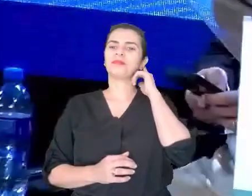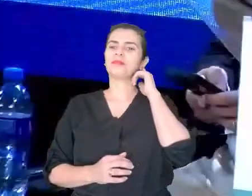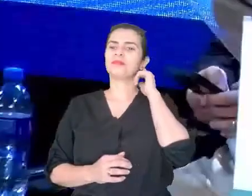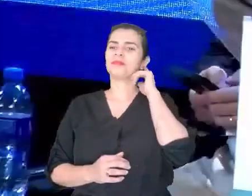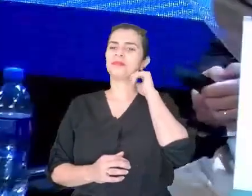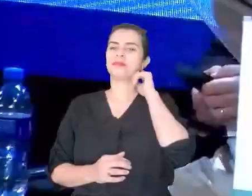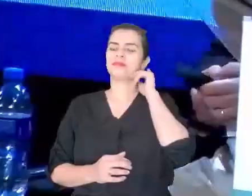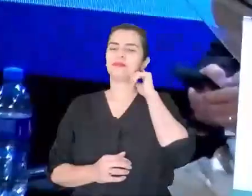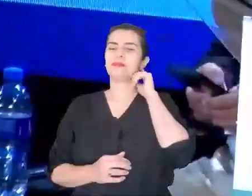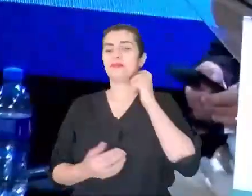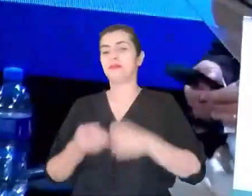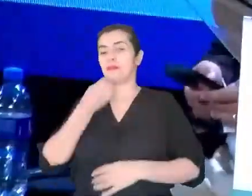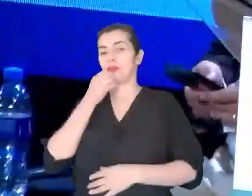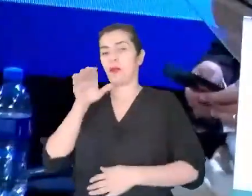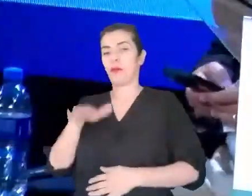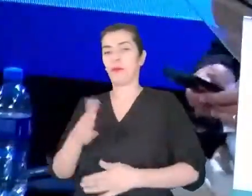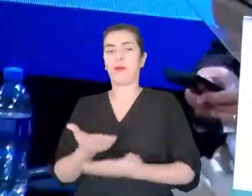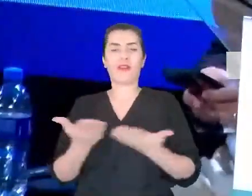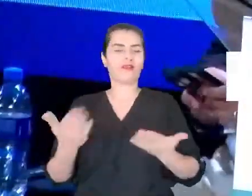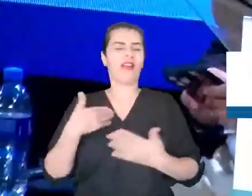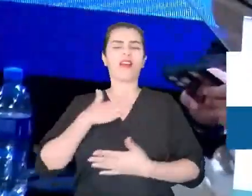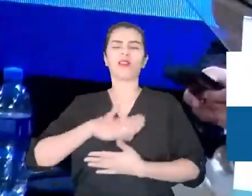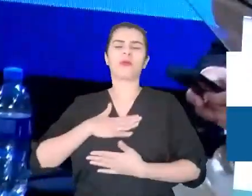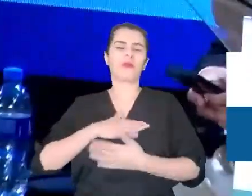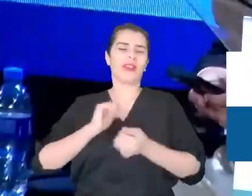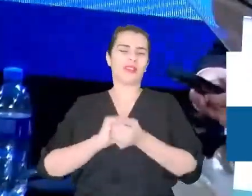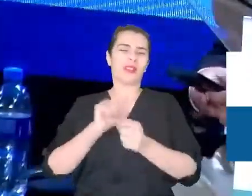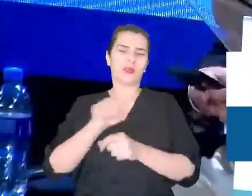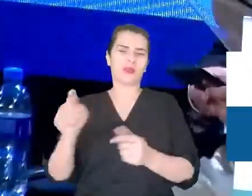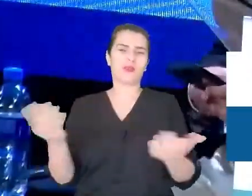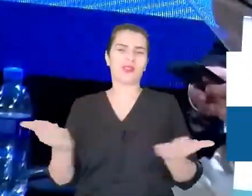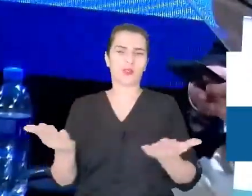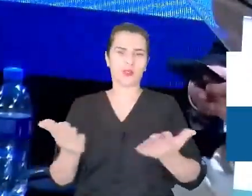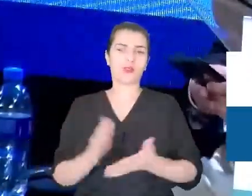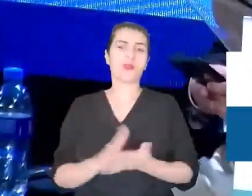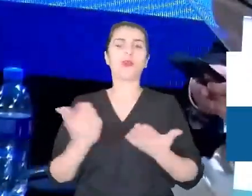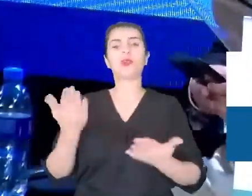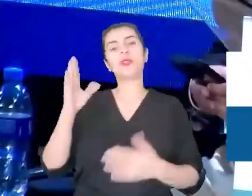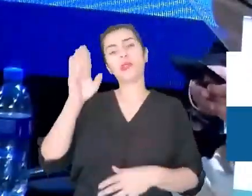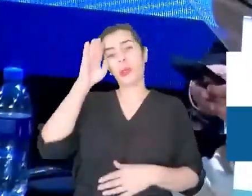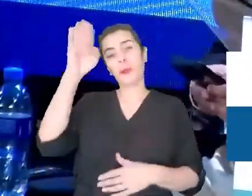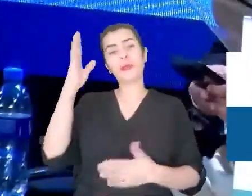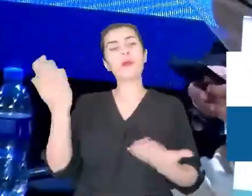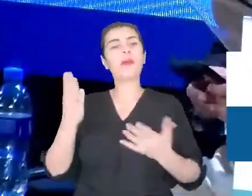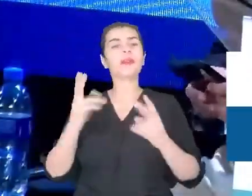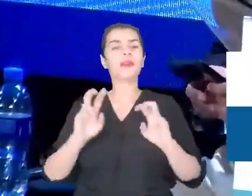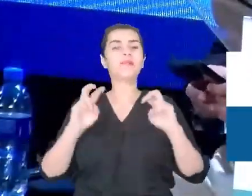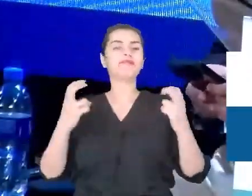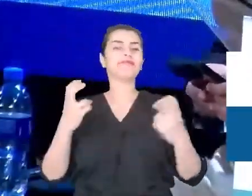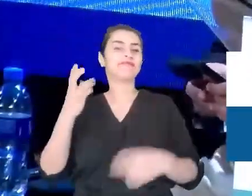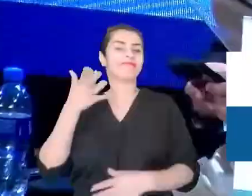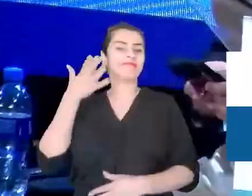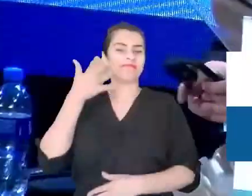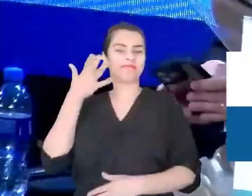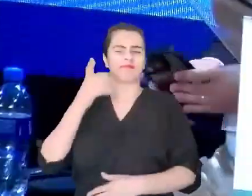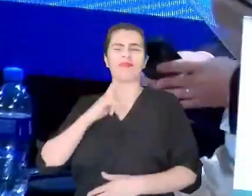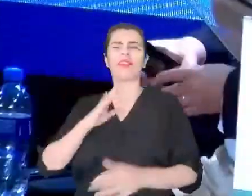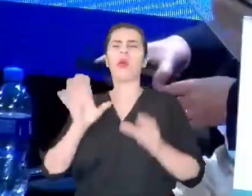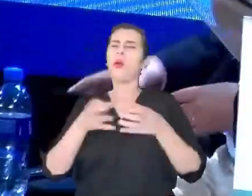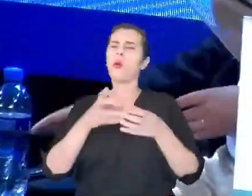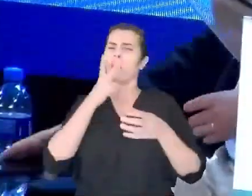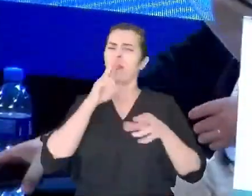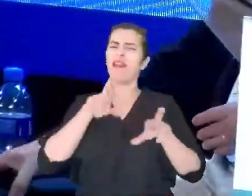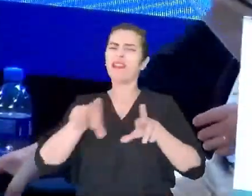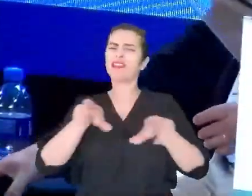Boa tarde, pessoal. Prazer estar aqui com vocês hoje, principalmente nesse painel que a gente tem um grupo heterogêneo, pessoal